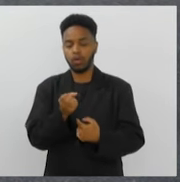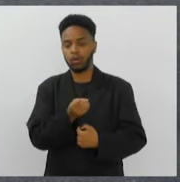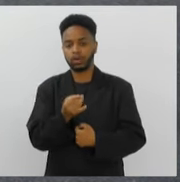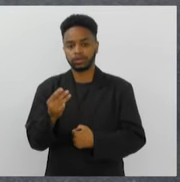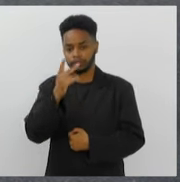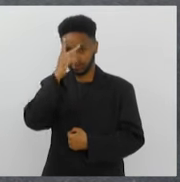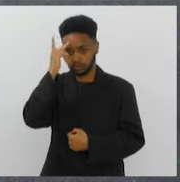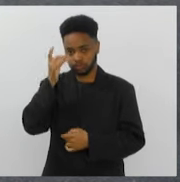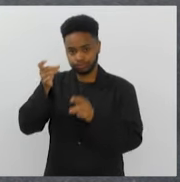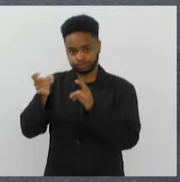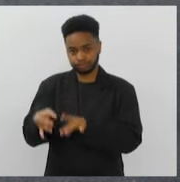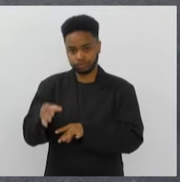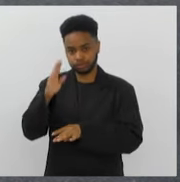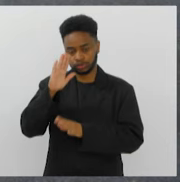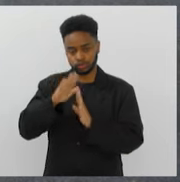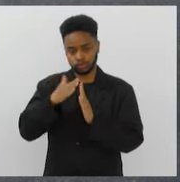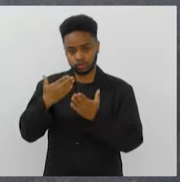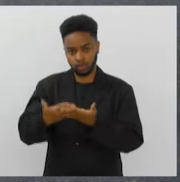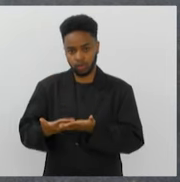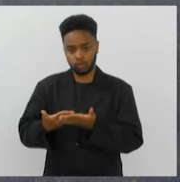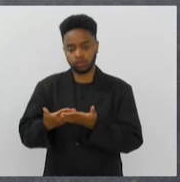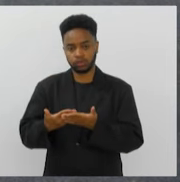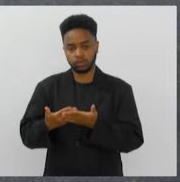superior chega a incríveis